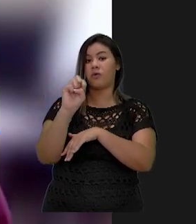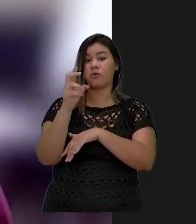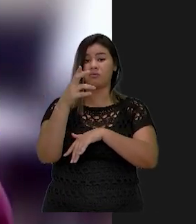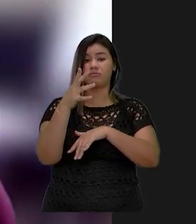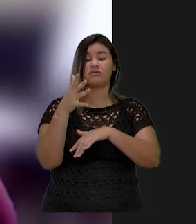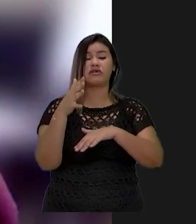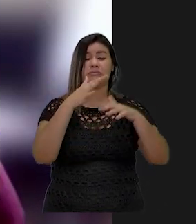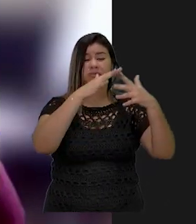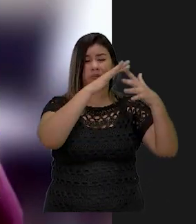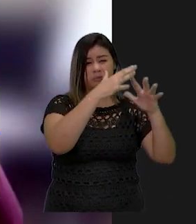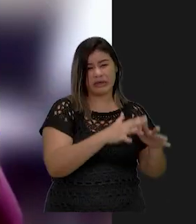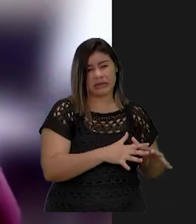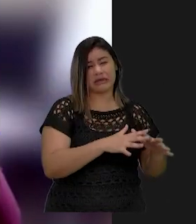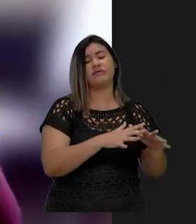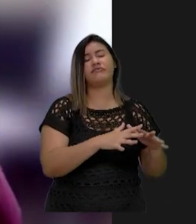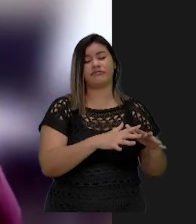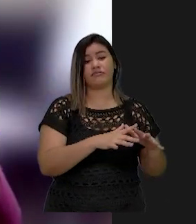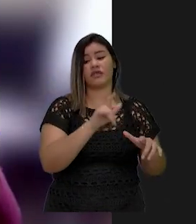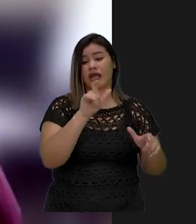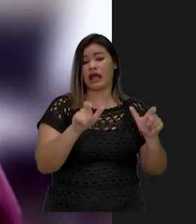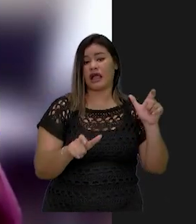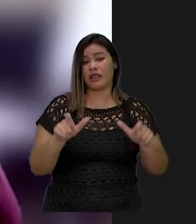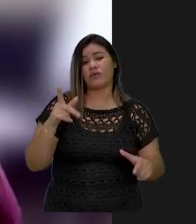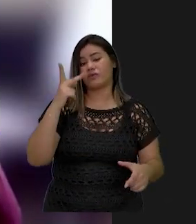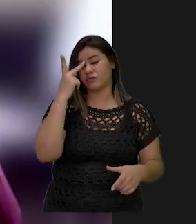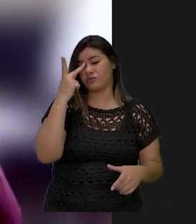em potencializar ao máximo a formação deles, a formação integral.